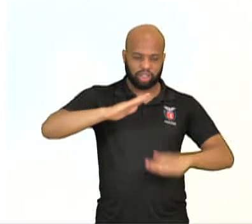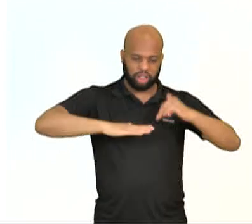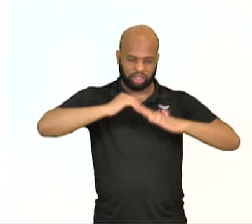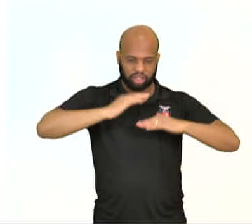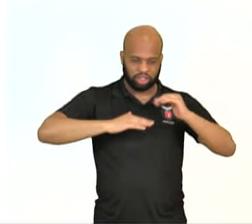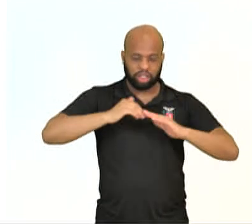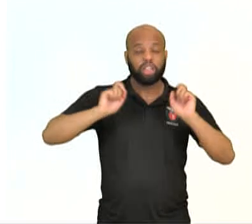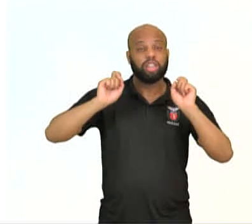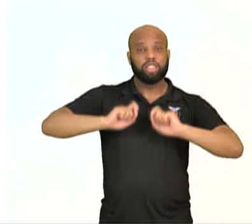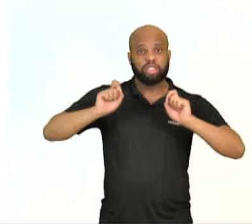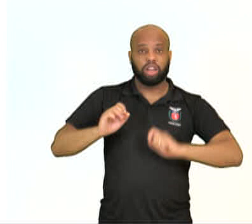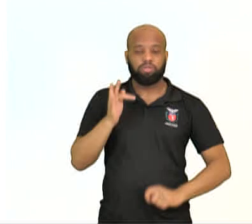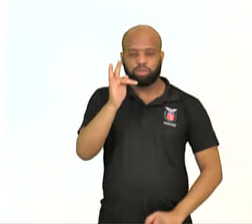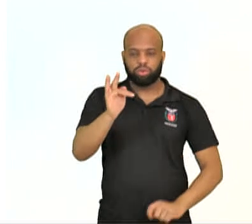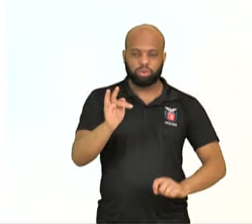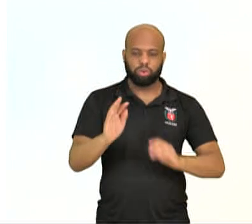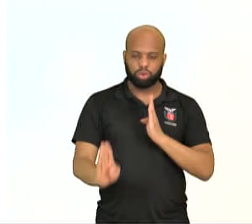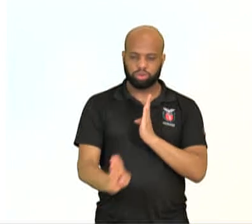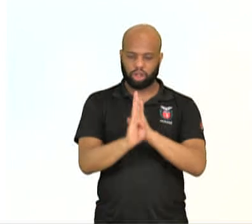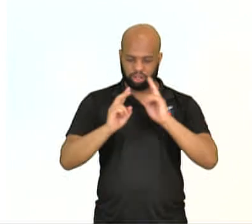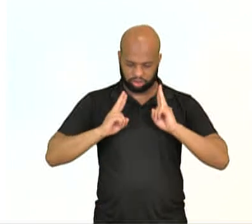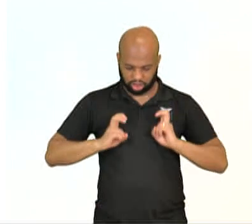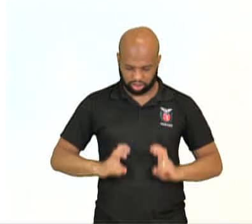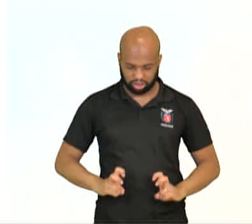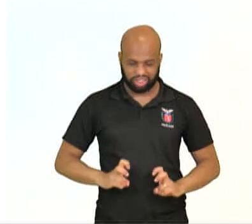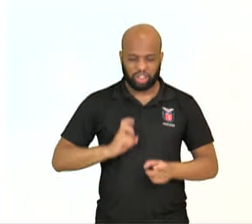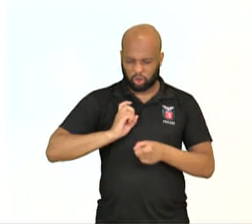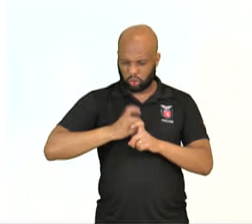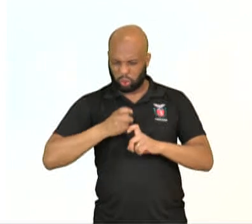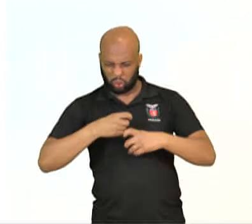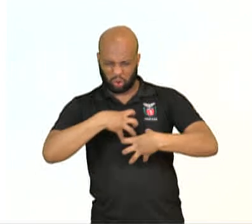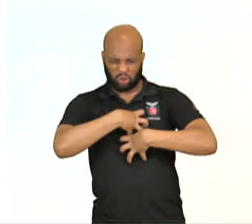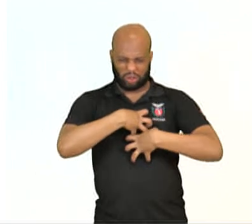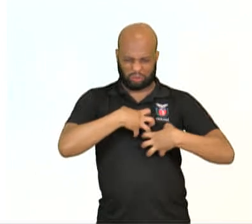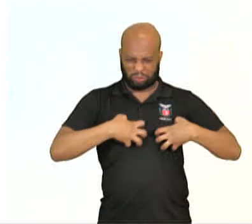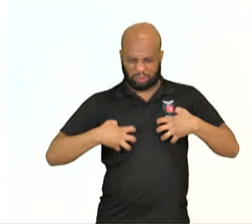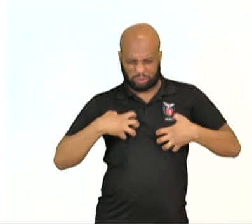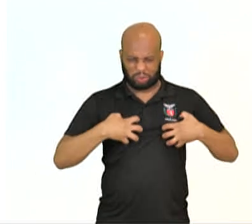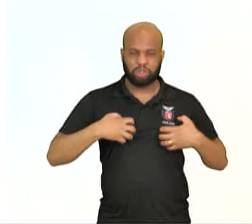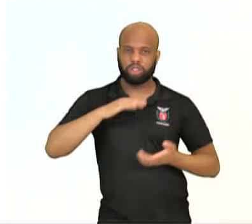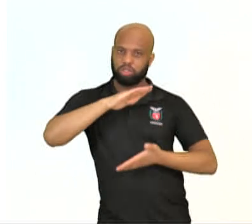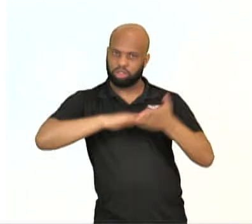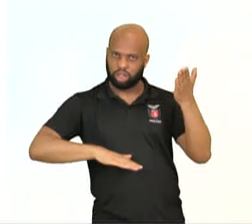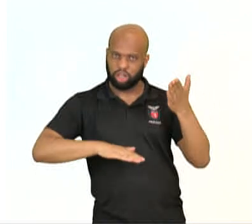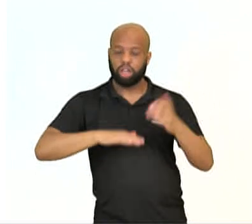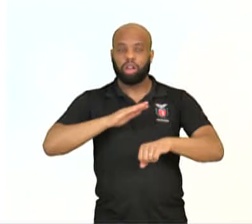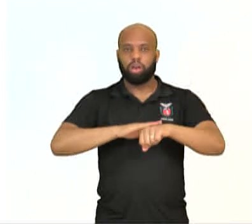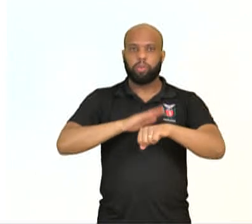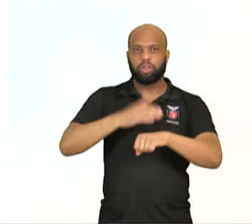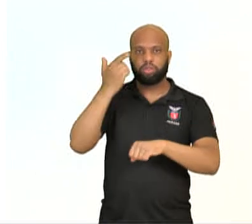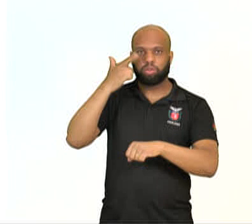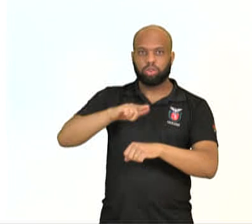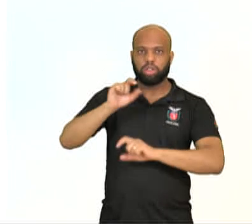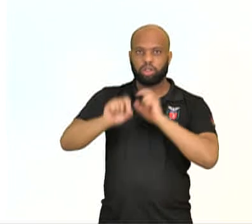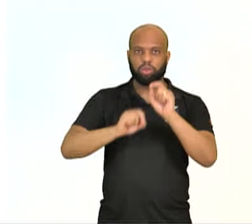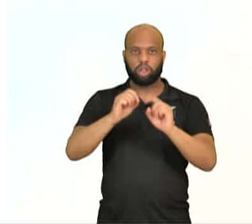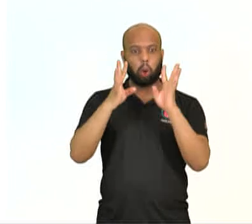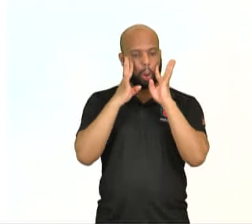nos permitirão identificar as tensões e eliminá-las. Então, só quando nós conseguirmos nos concentrar, só quando